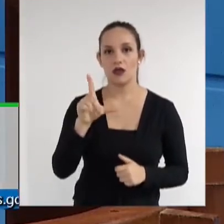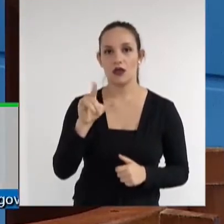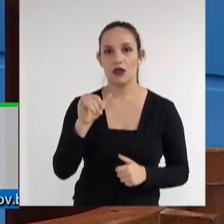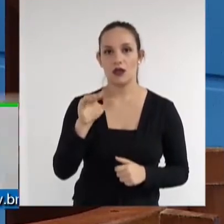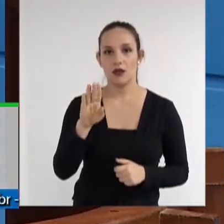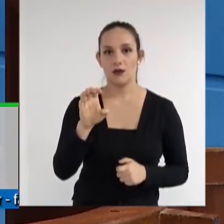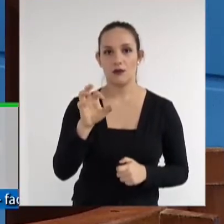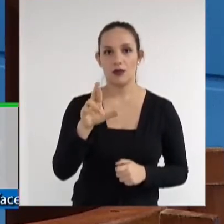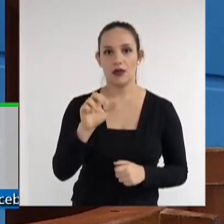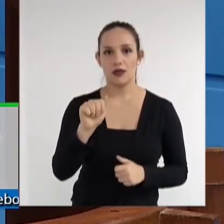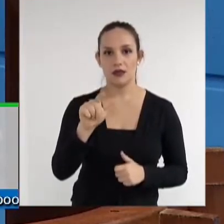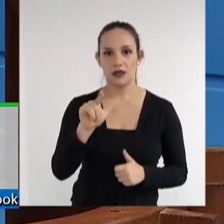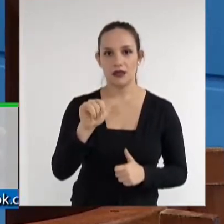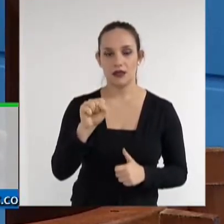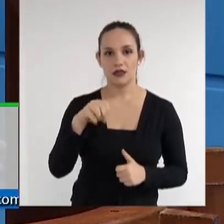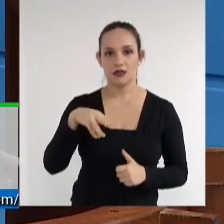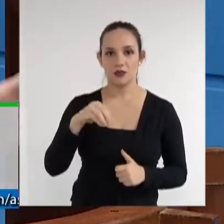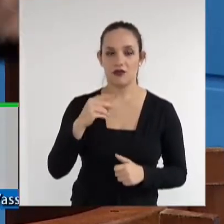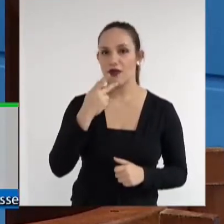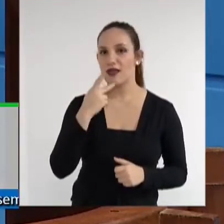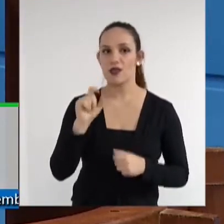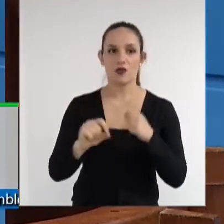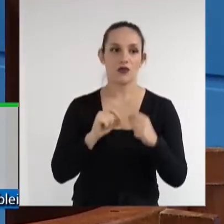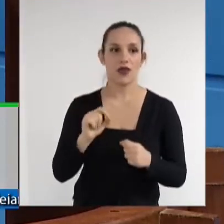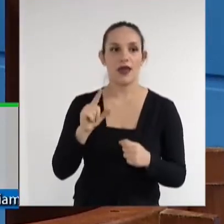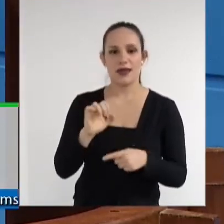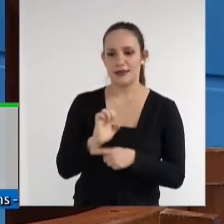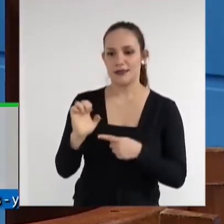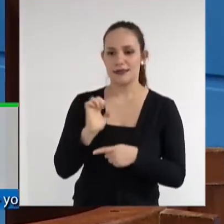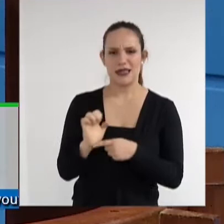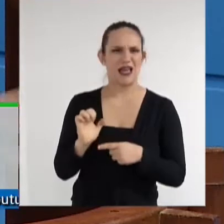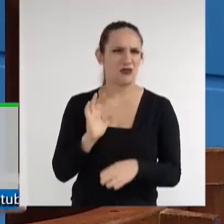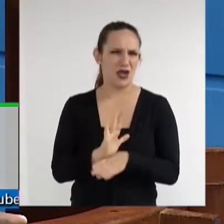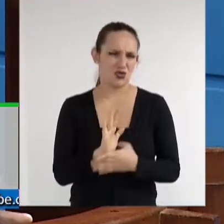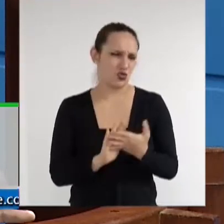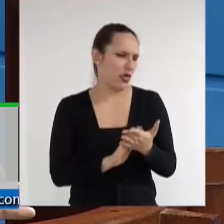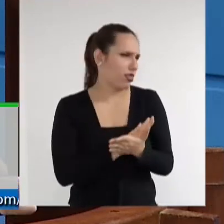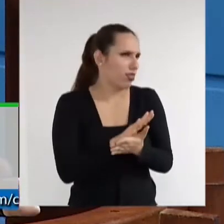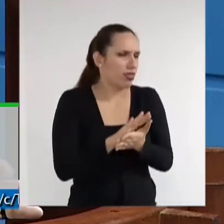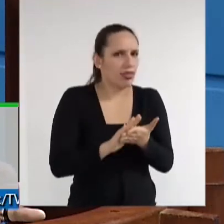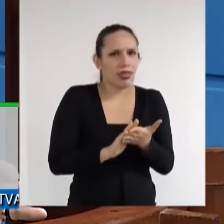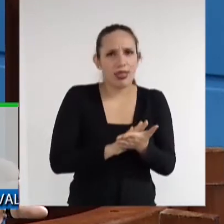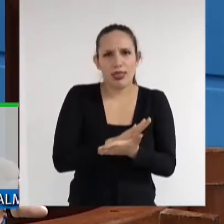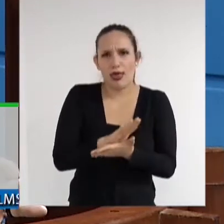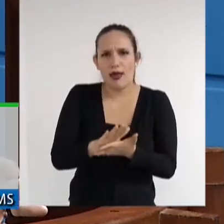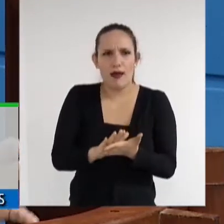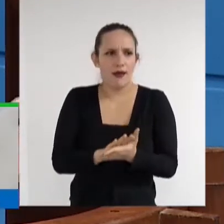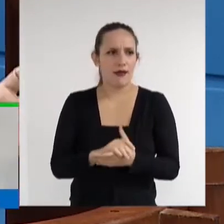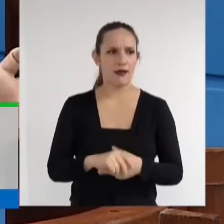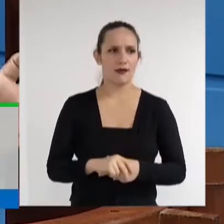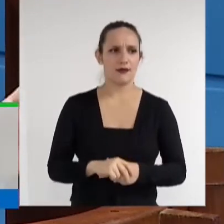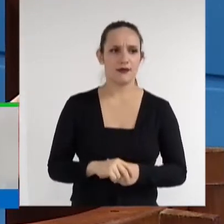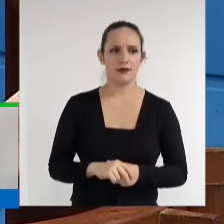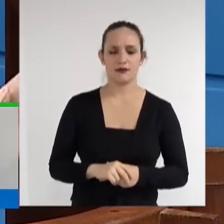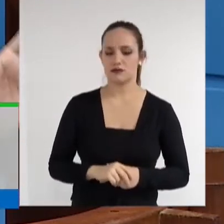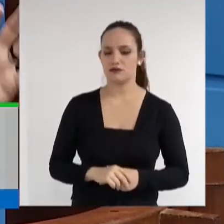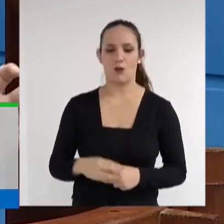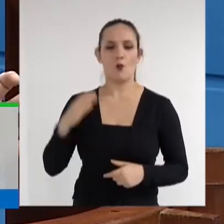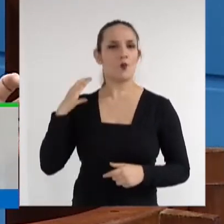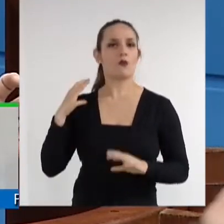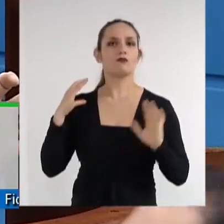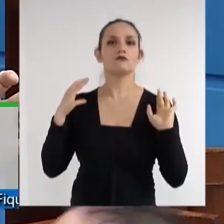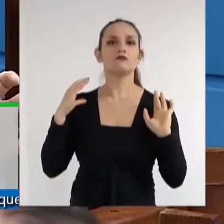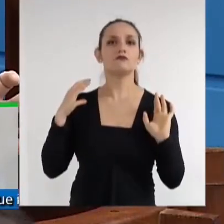do Estado mínimo, do Estado ausente das